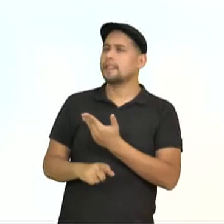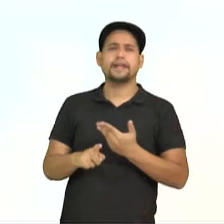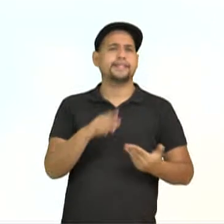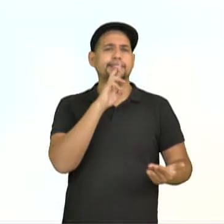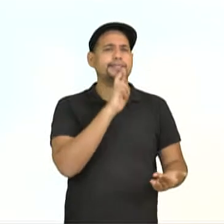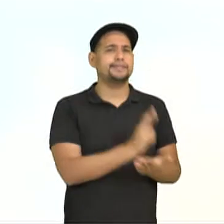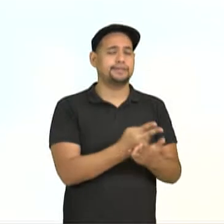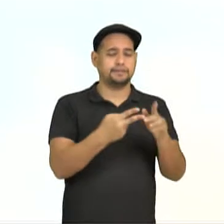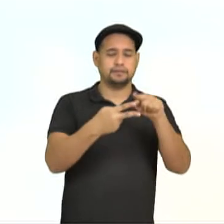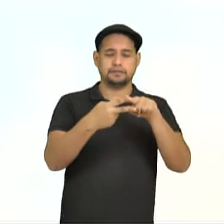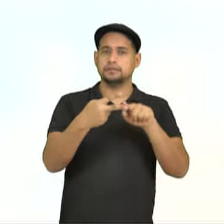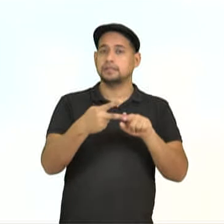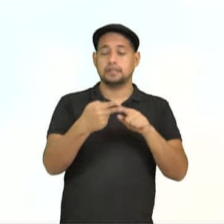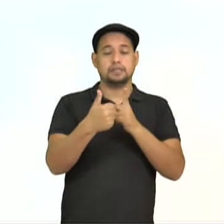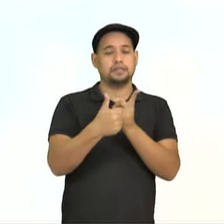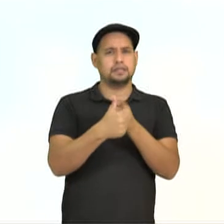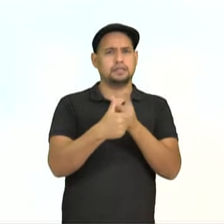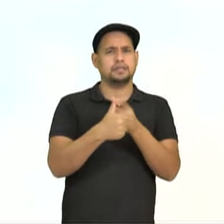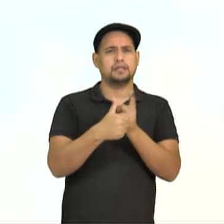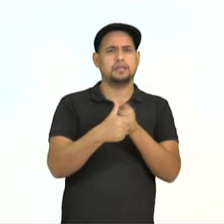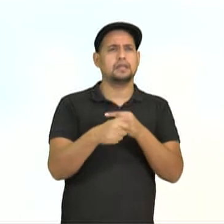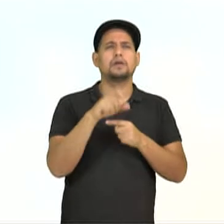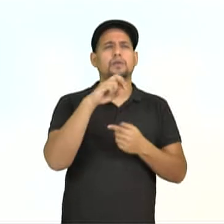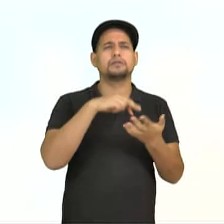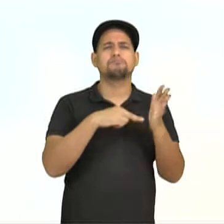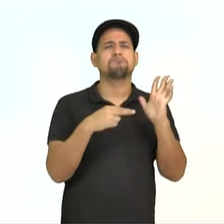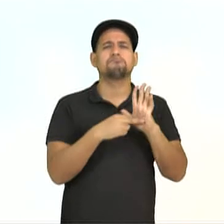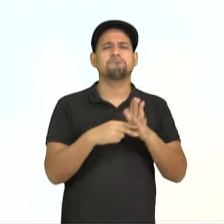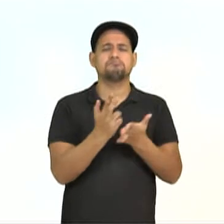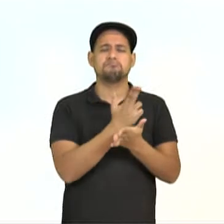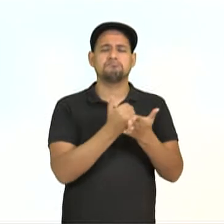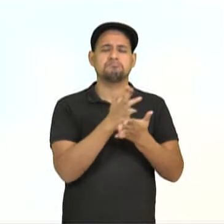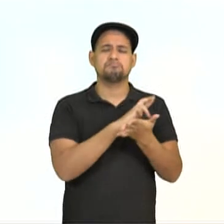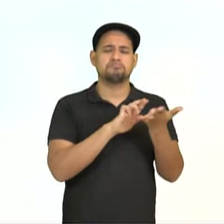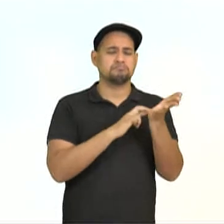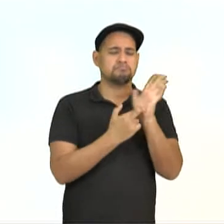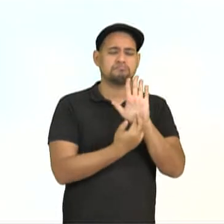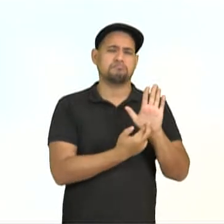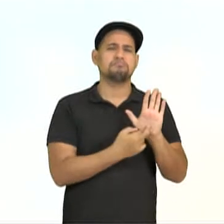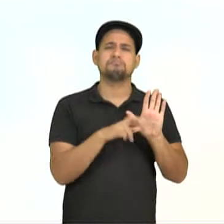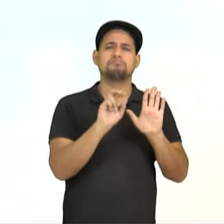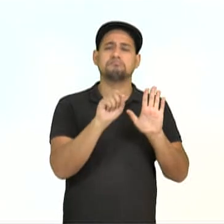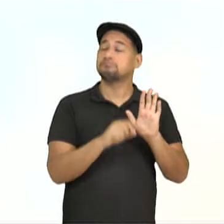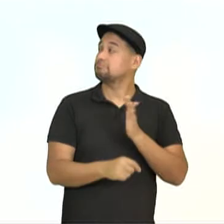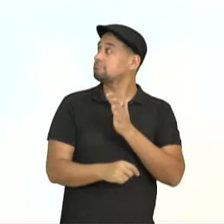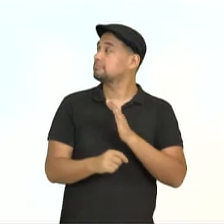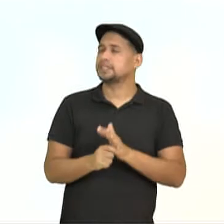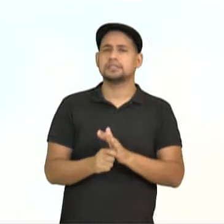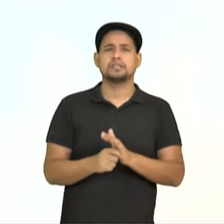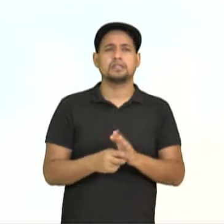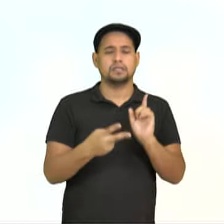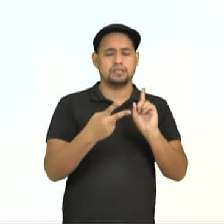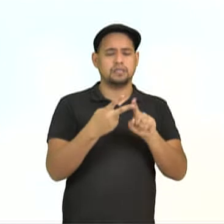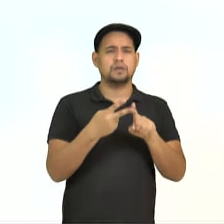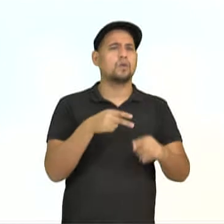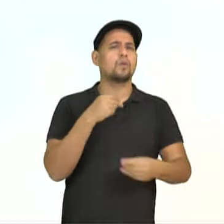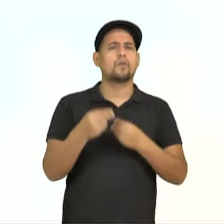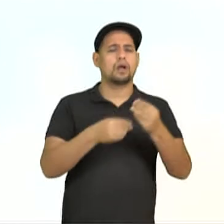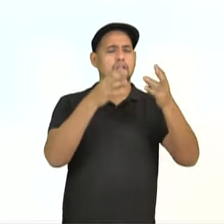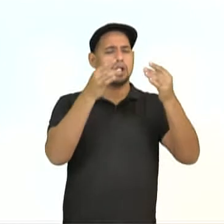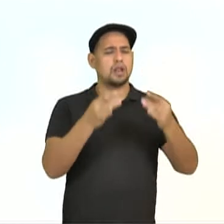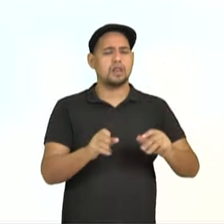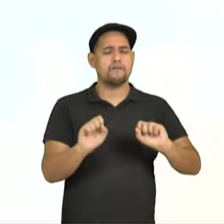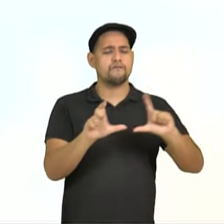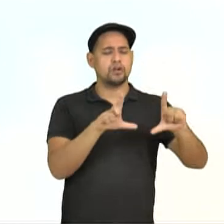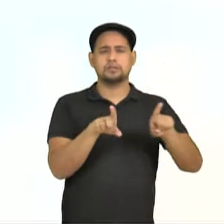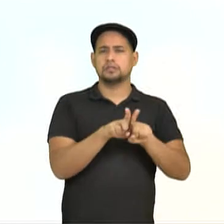responder duas questões. Primeiro, o que essa charge, esse desenho está representando? Segundo, quais os elementos da